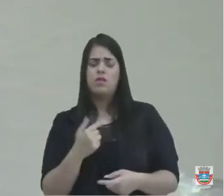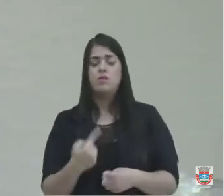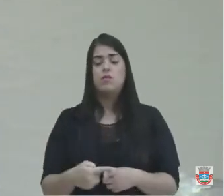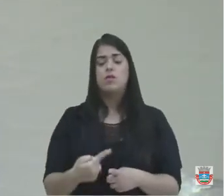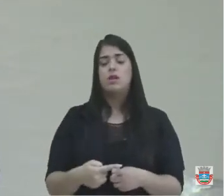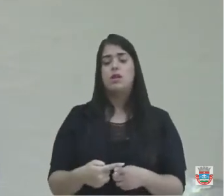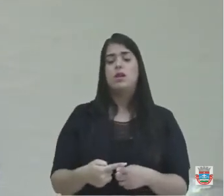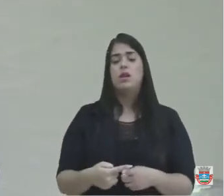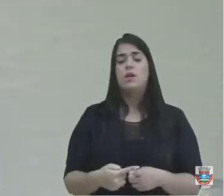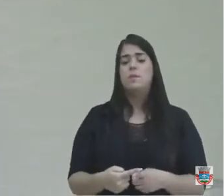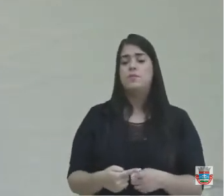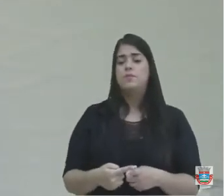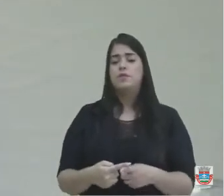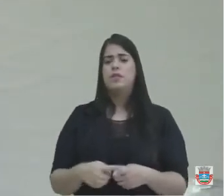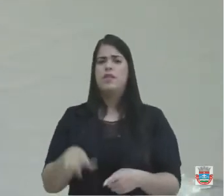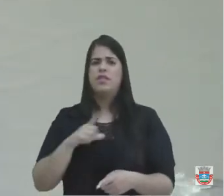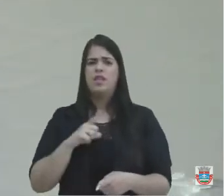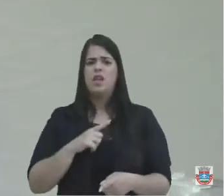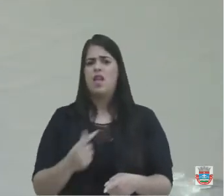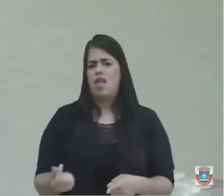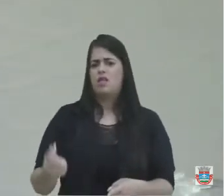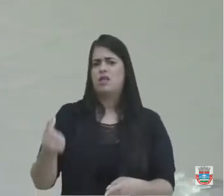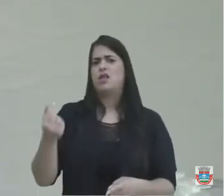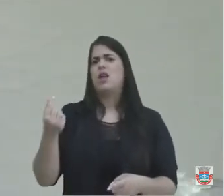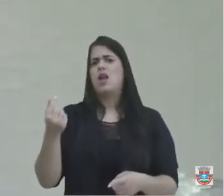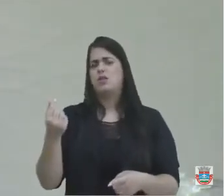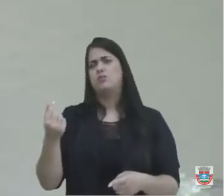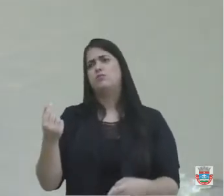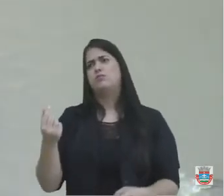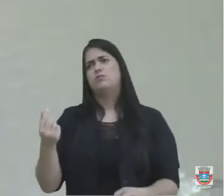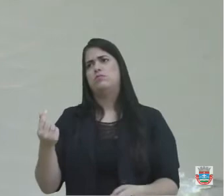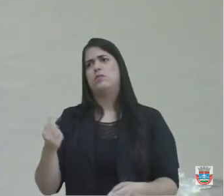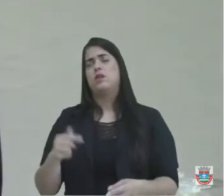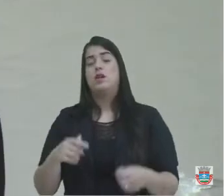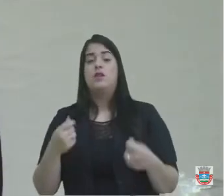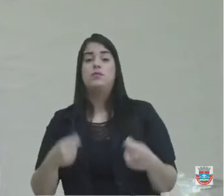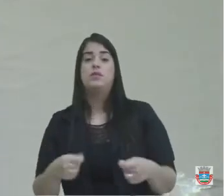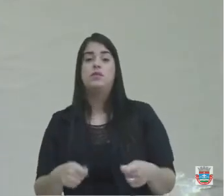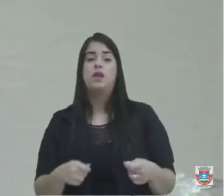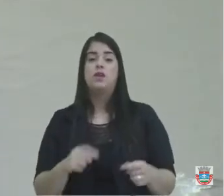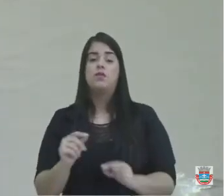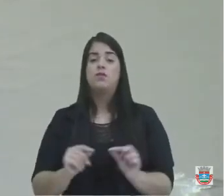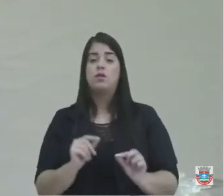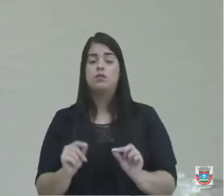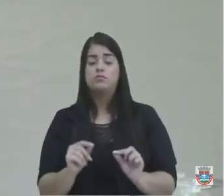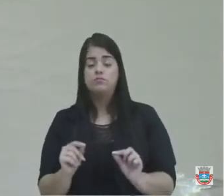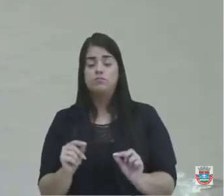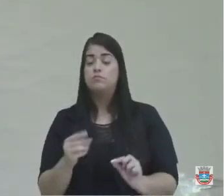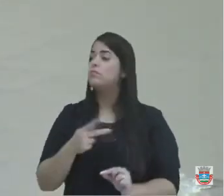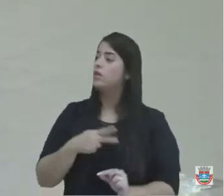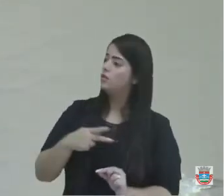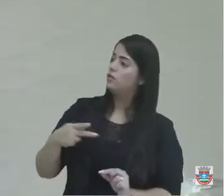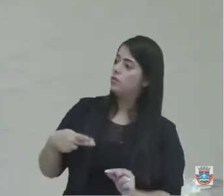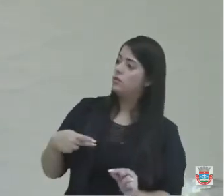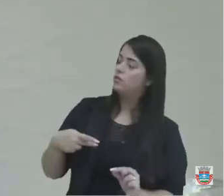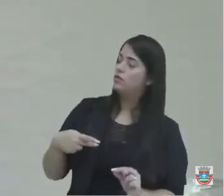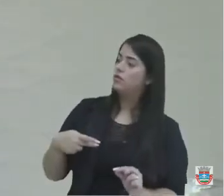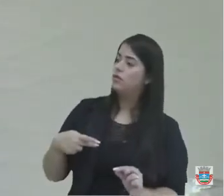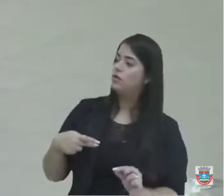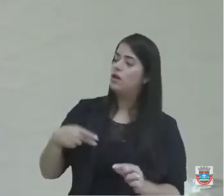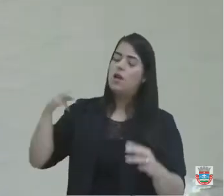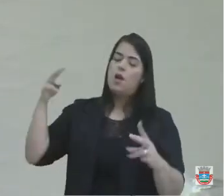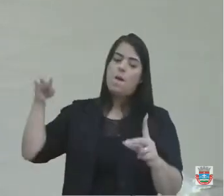Porque Sobrou dinheiro e tinha que se cumprir Presidente tinha se cumprir uma meta